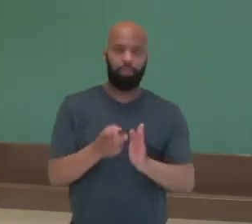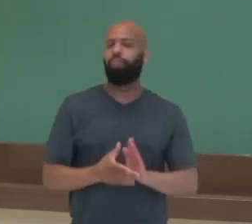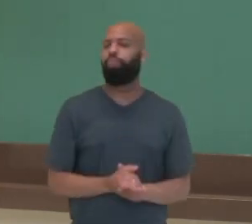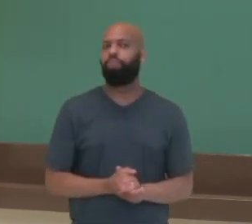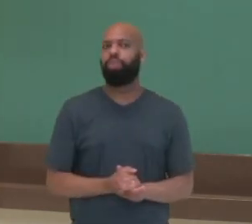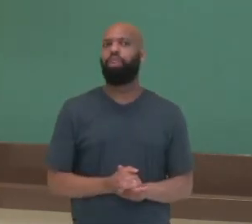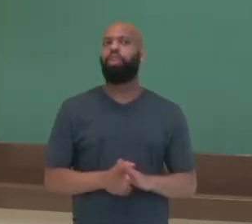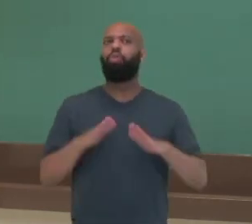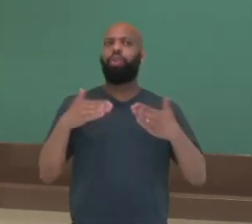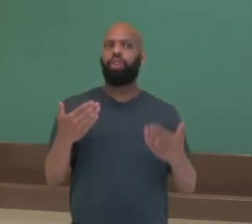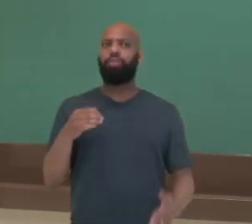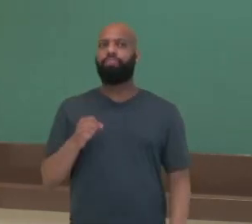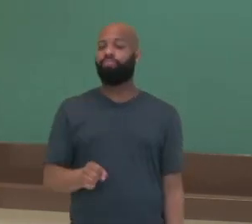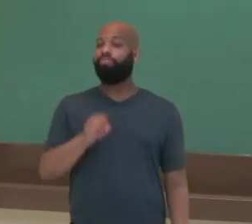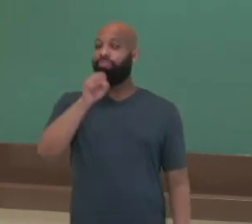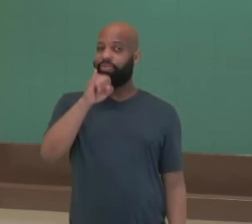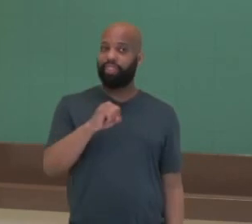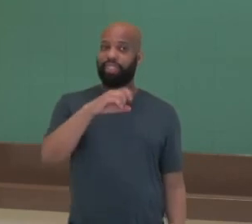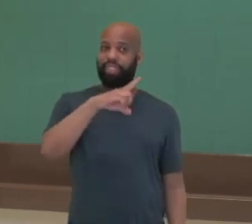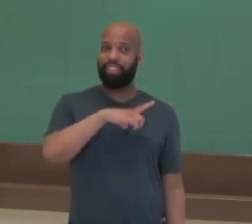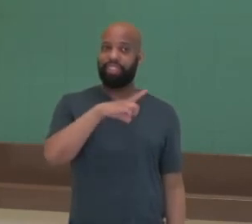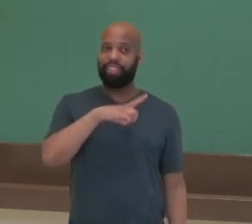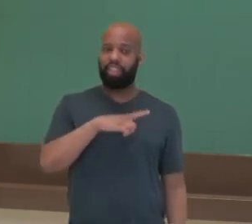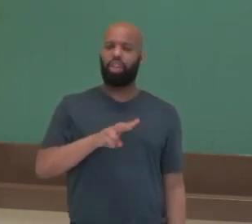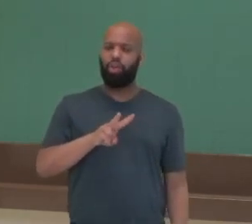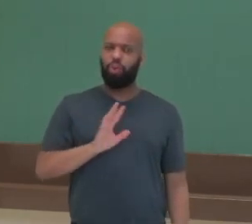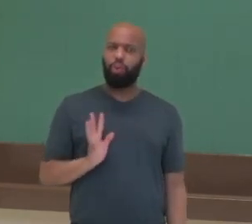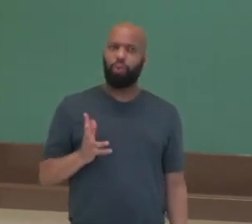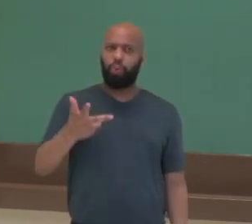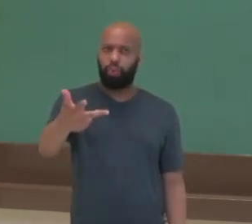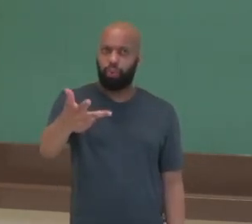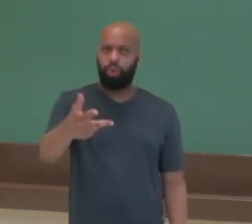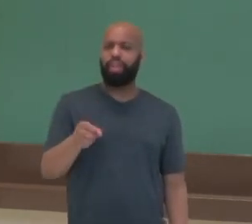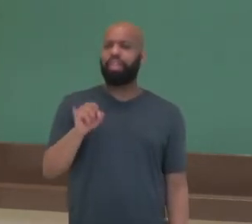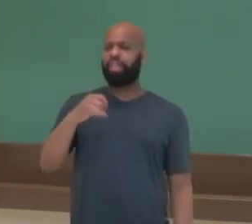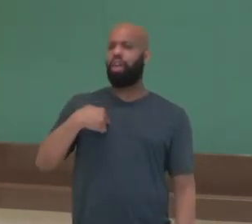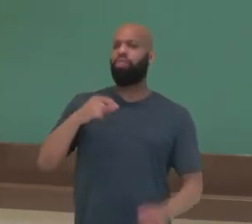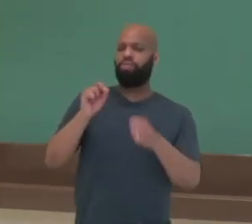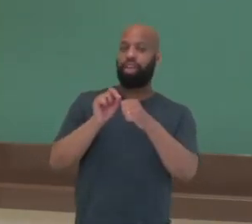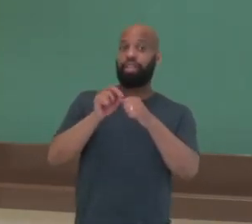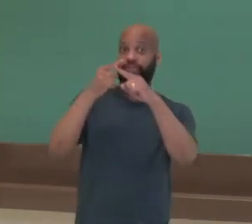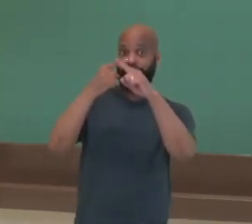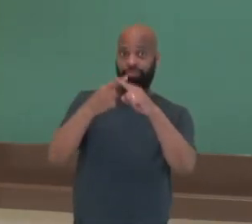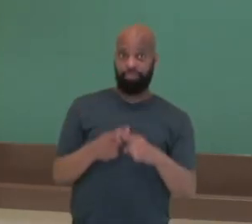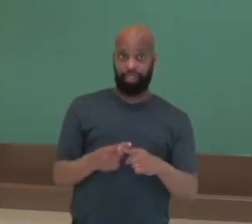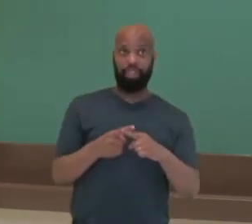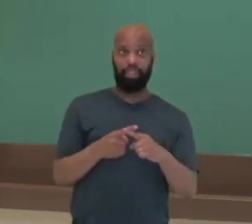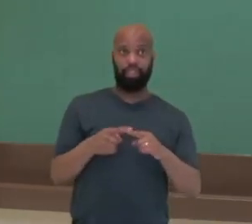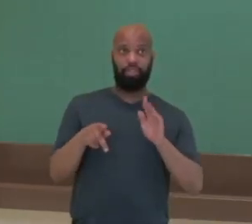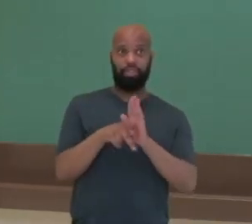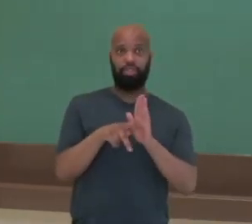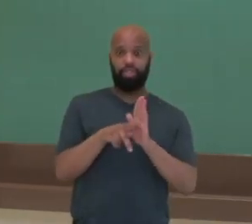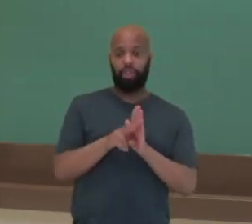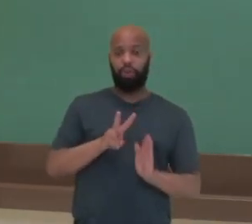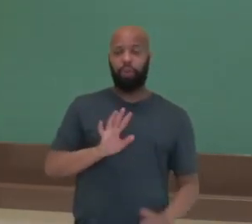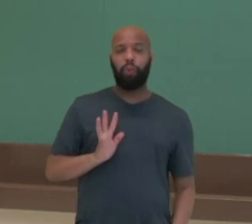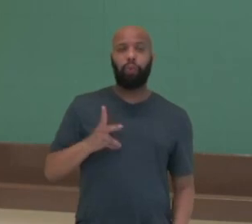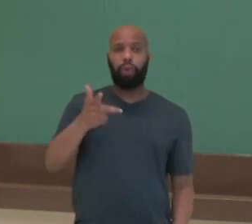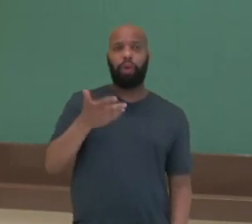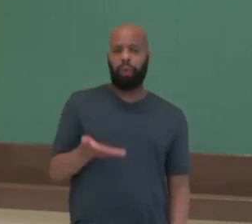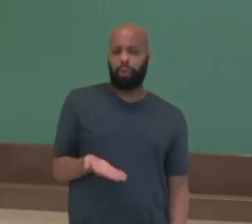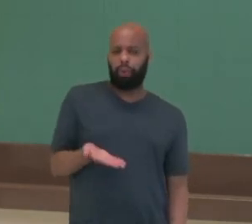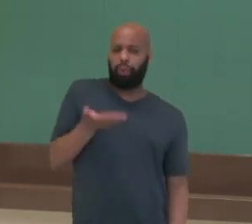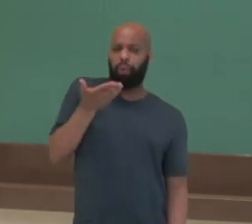Pessoal, se a velocidade, olha só, se eu multiplicar a minha velocidade, né, se eu aumentar